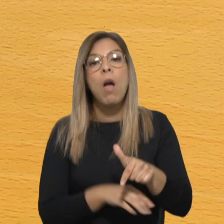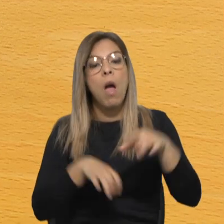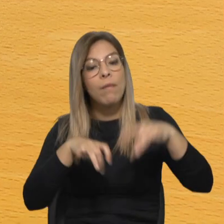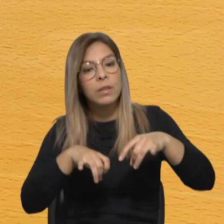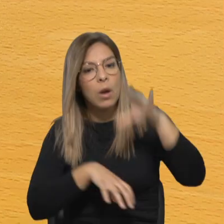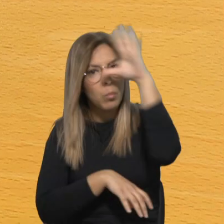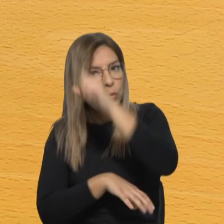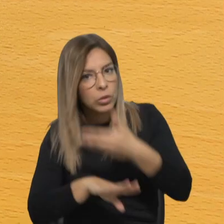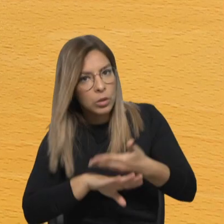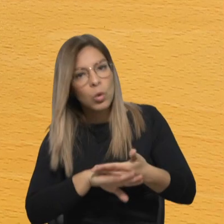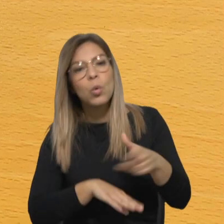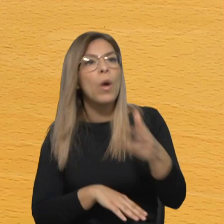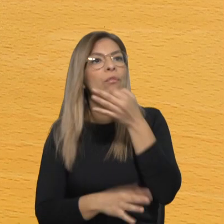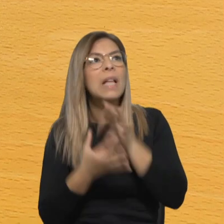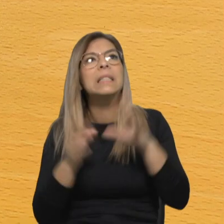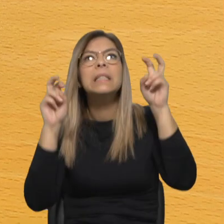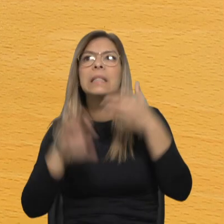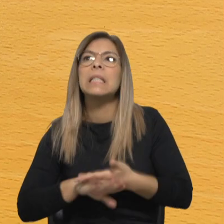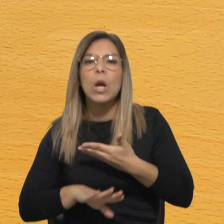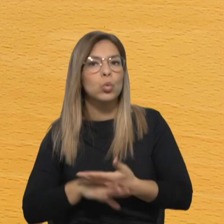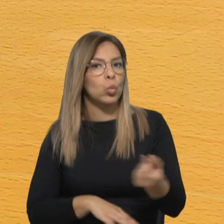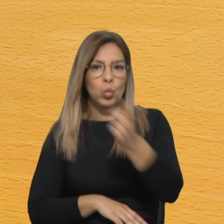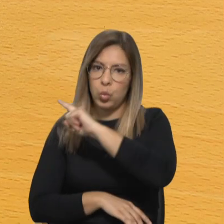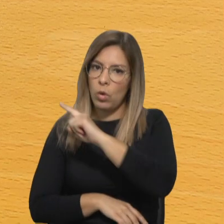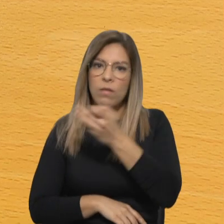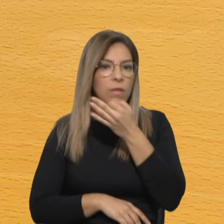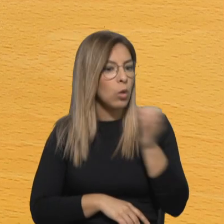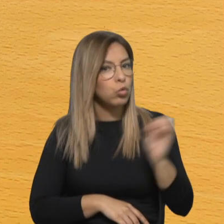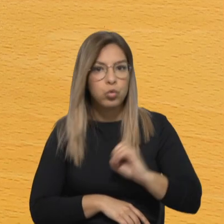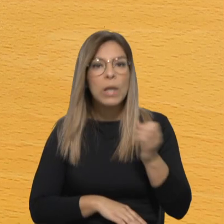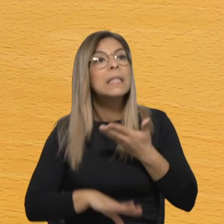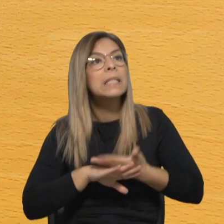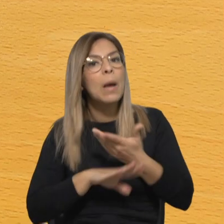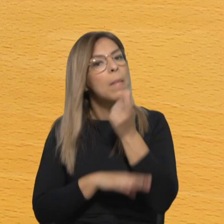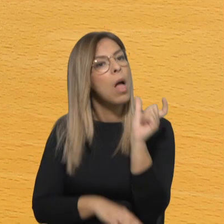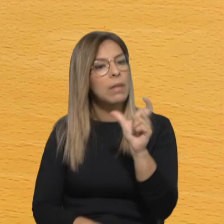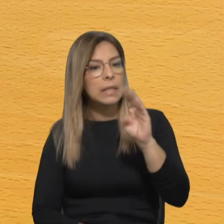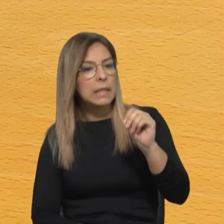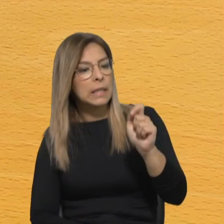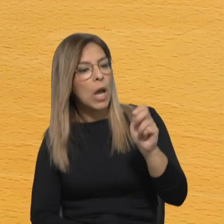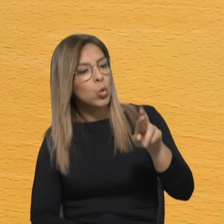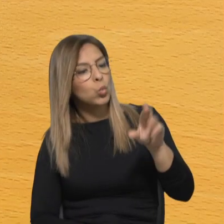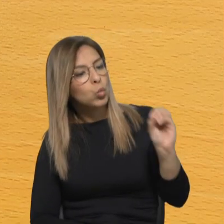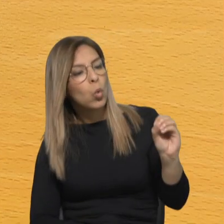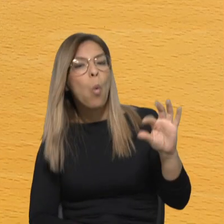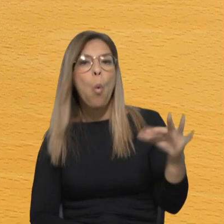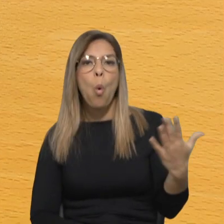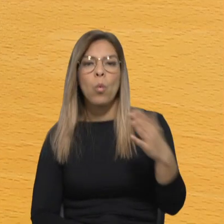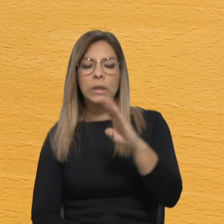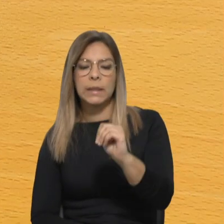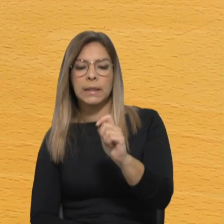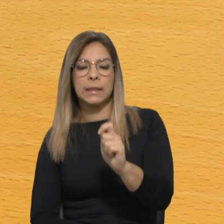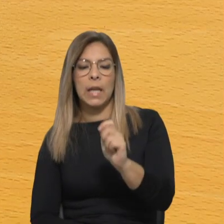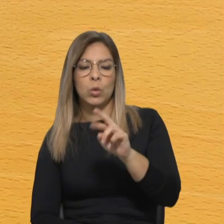com crianças não é falar de sexo. Em momento algum o livro fala da palavra sexo ou sexualidade. É falar do respeito